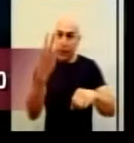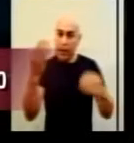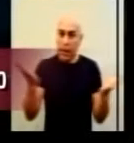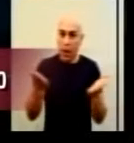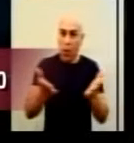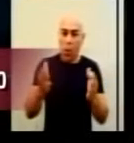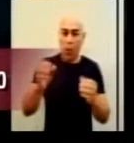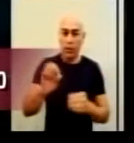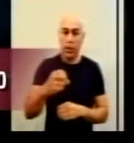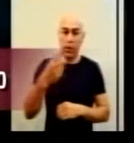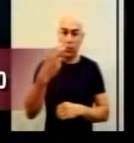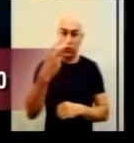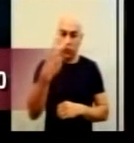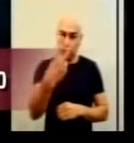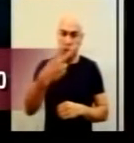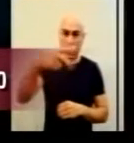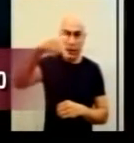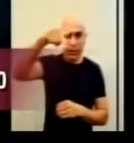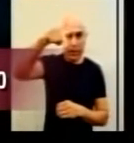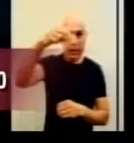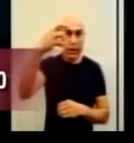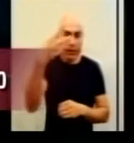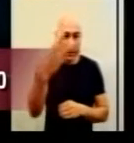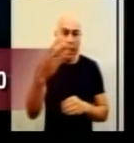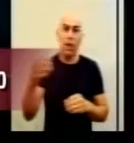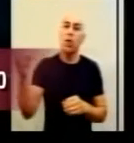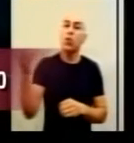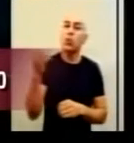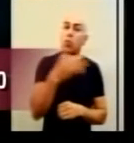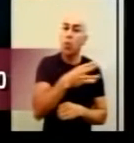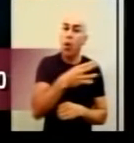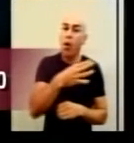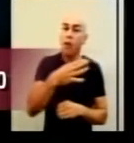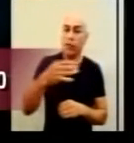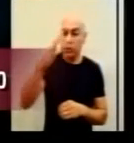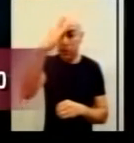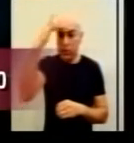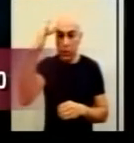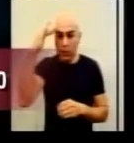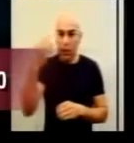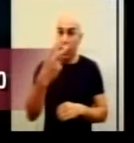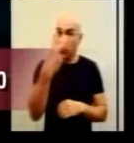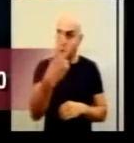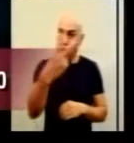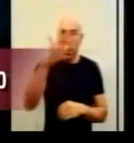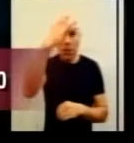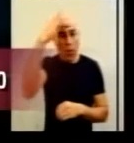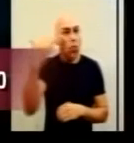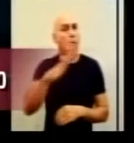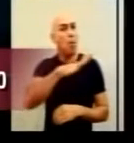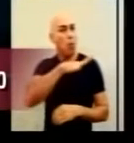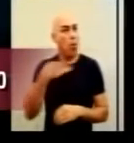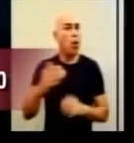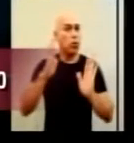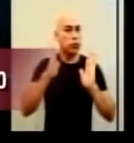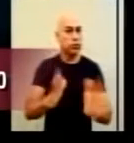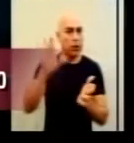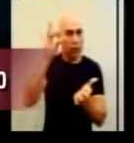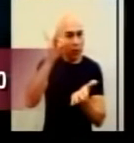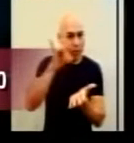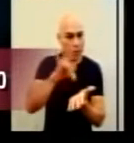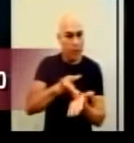manhã. 273 novos casos confirmados e 2 novos óbitos confirmados. Lembrando que